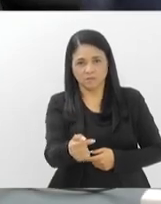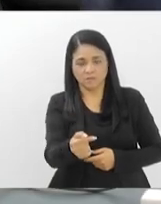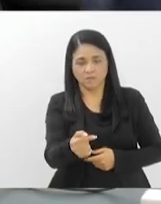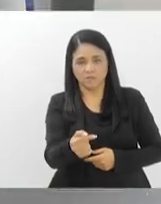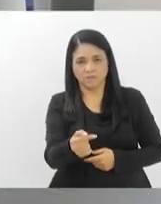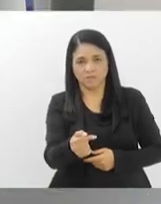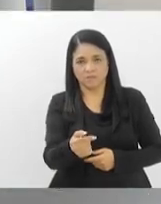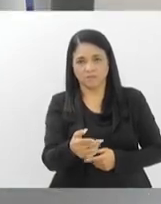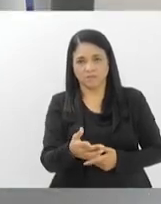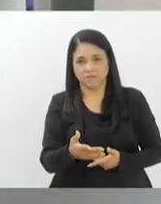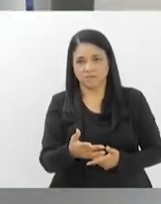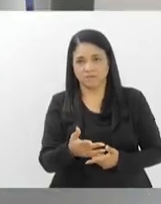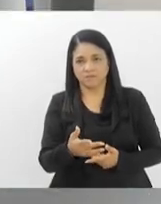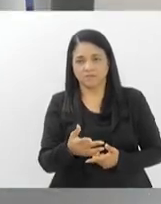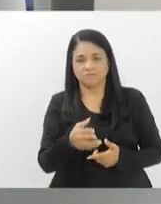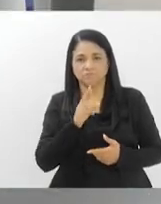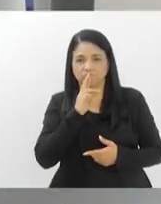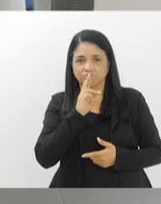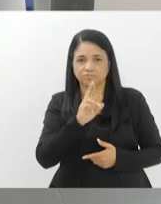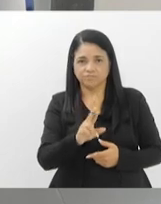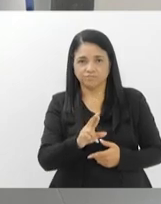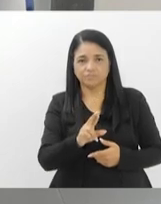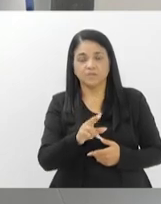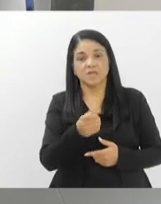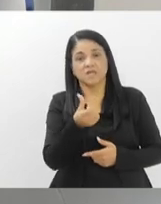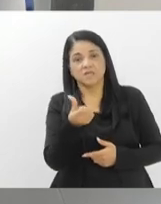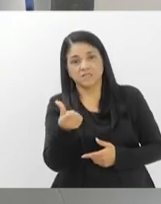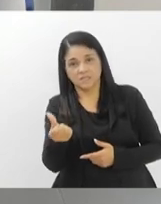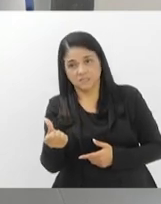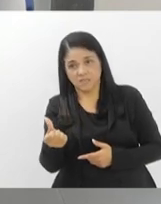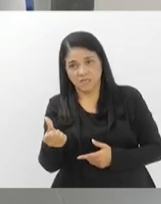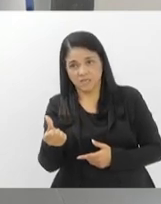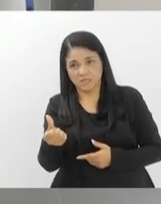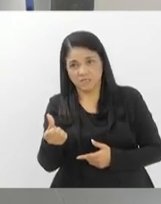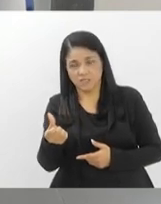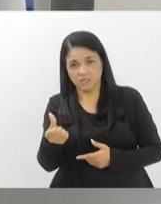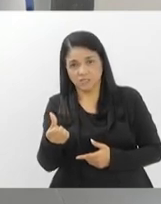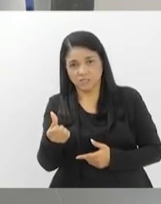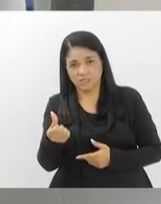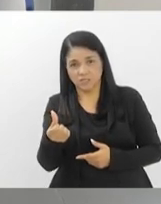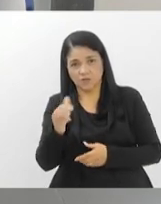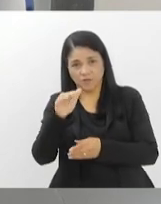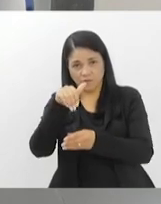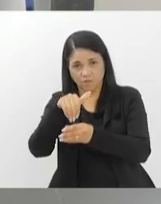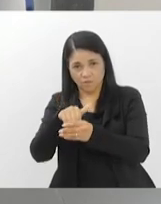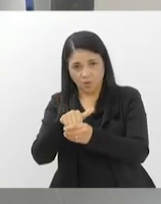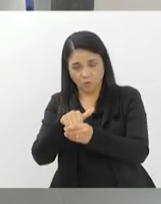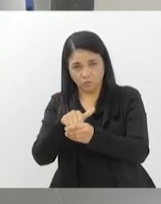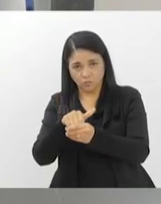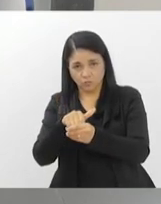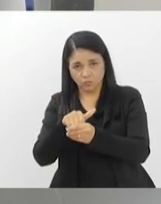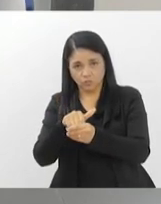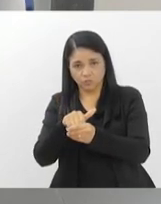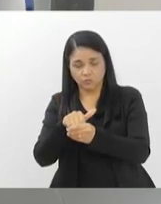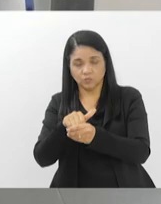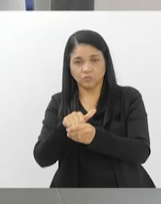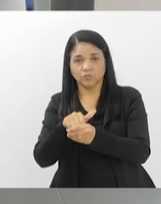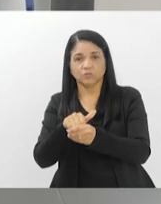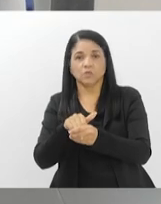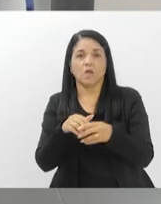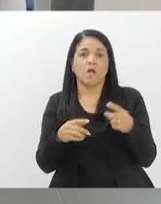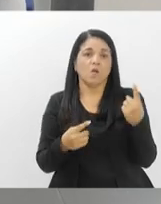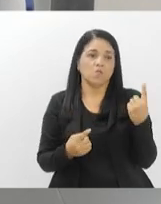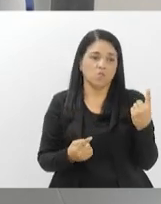foi proclamado o resultado por 6 votos, verdade. Por 6 votos a 1 venceu a divergência.